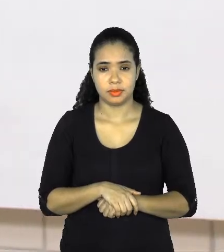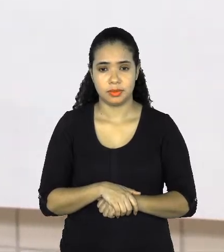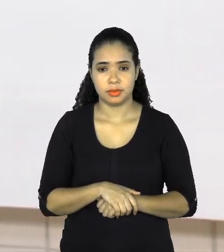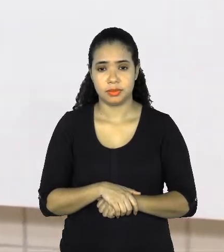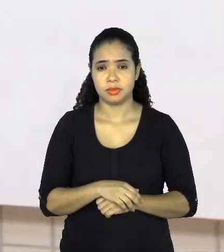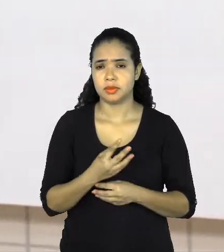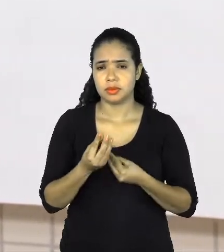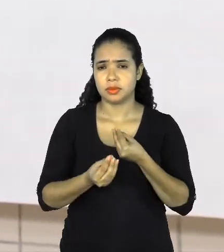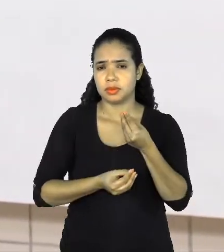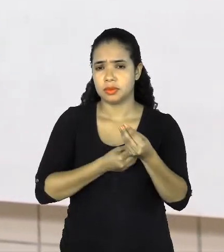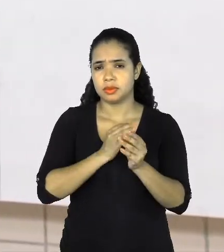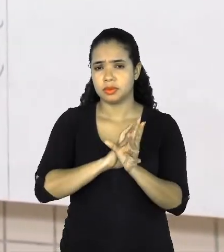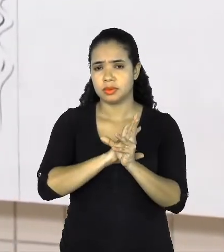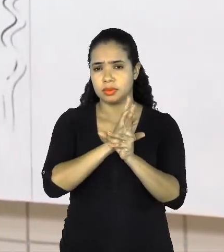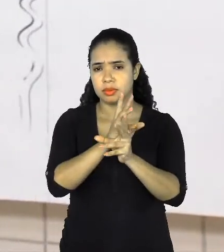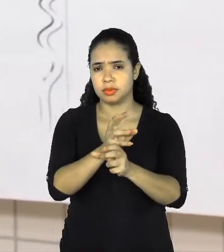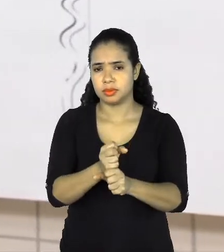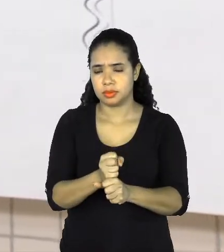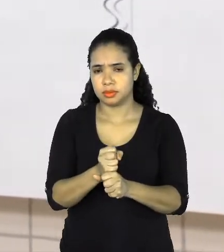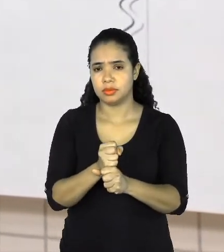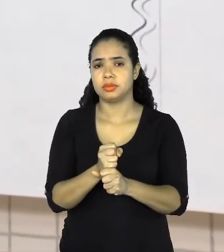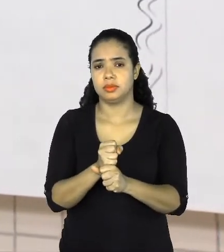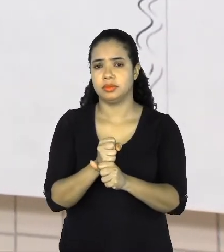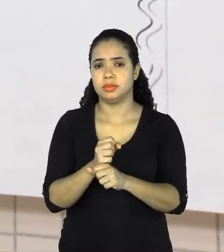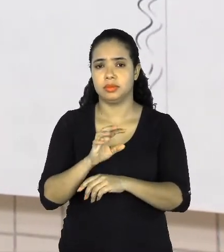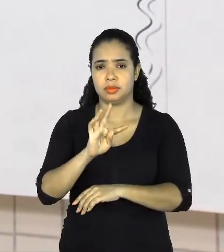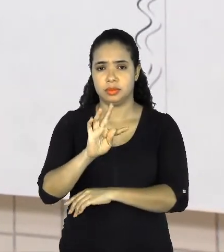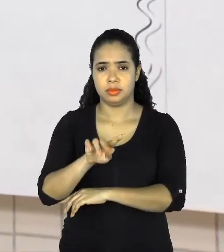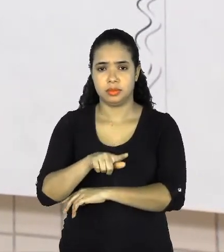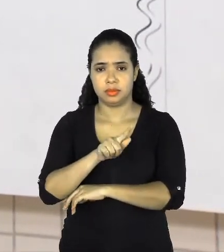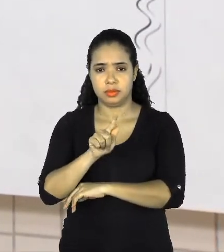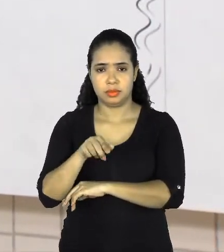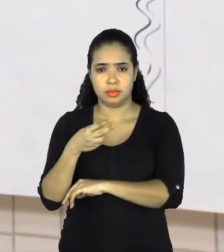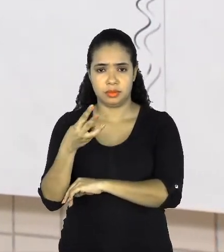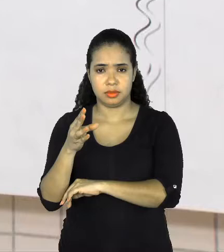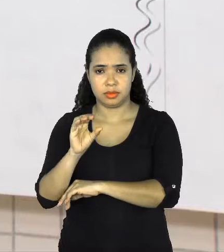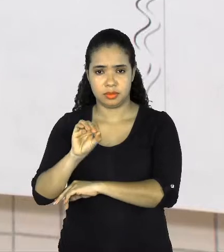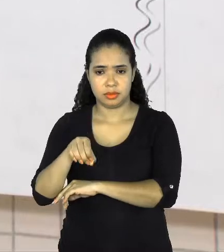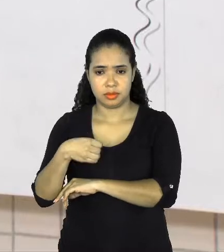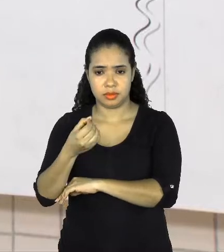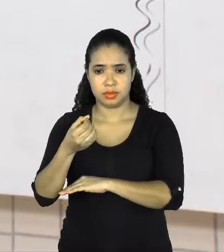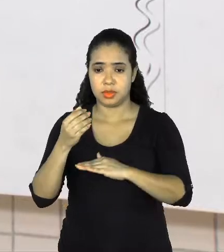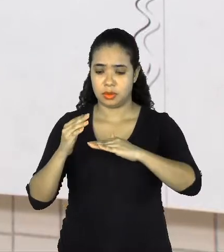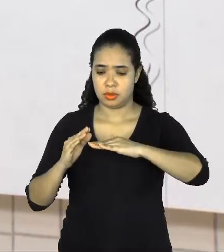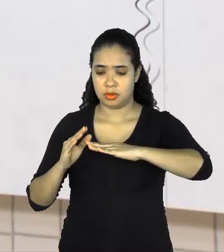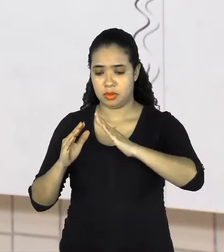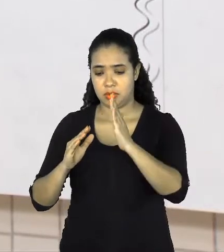a tangente de 30, nós vamos, ao invés de dar por esse ângulo,